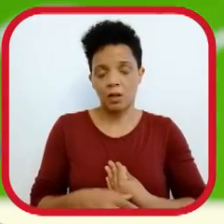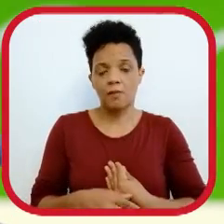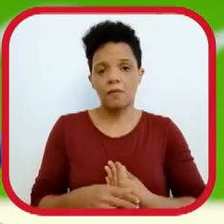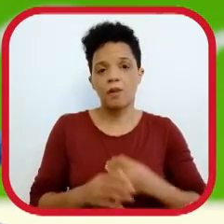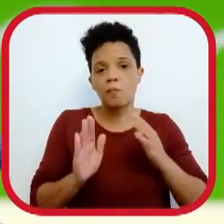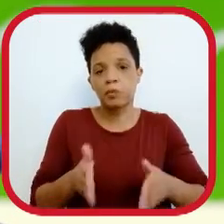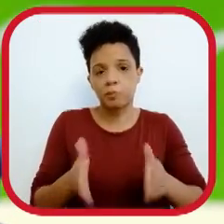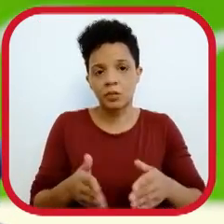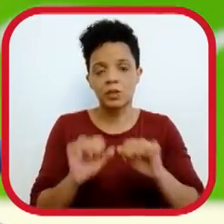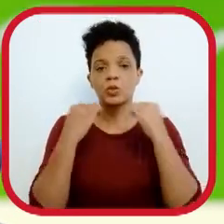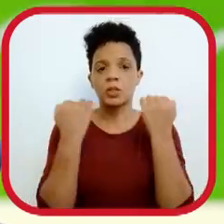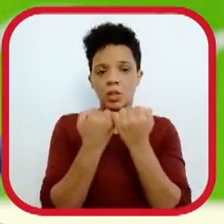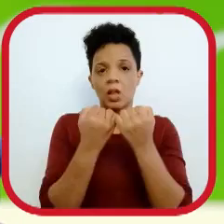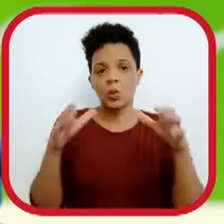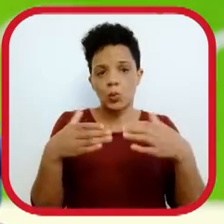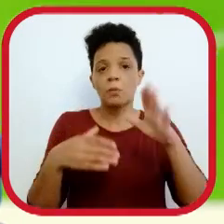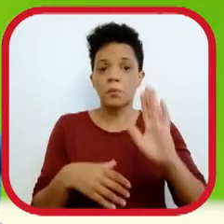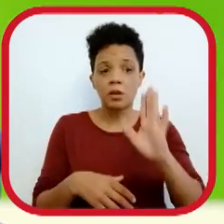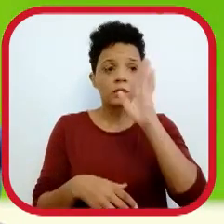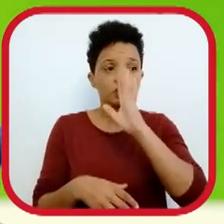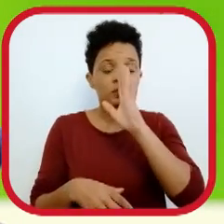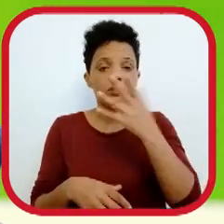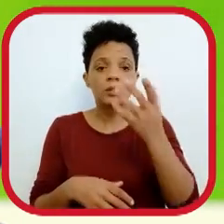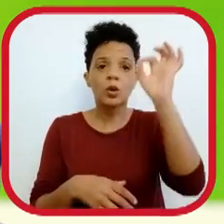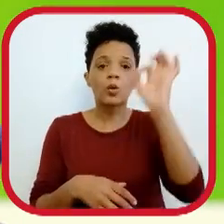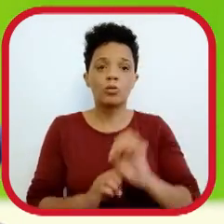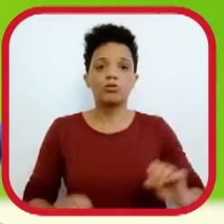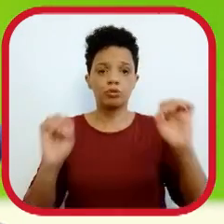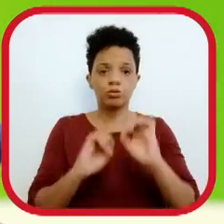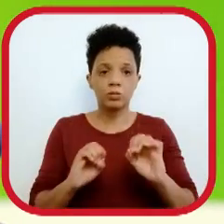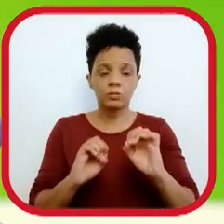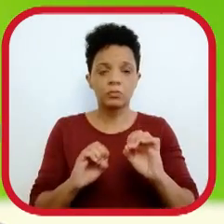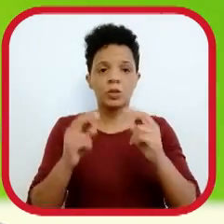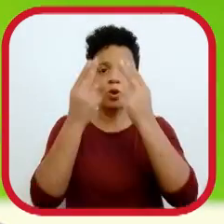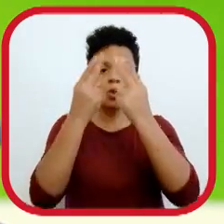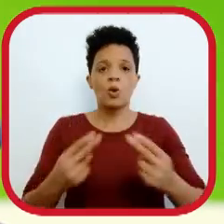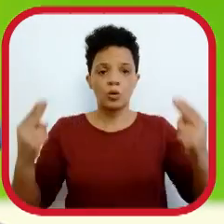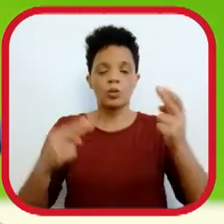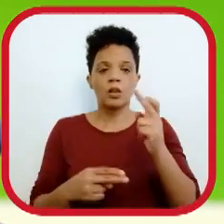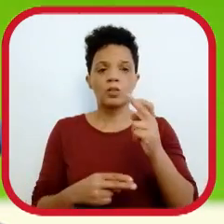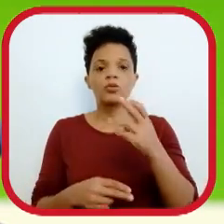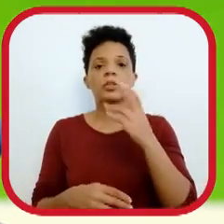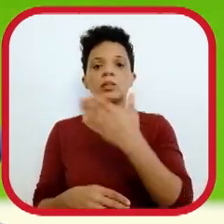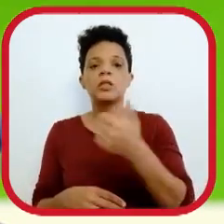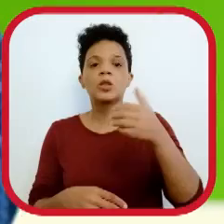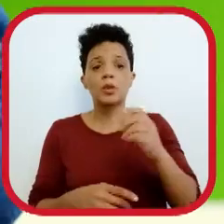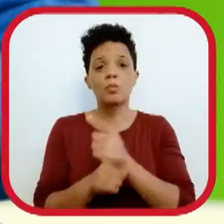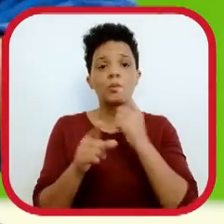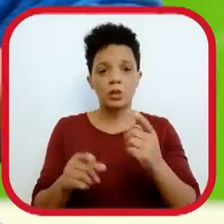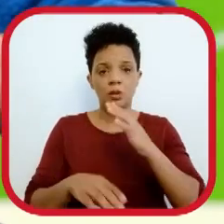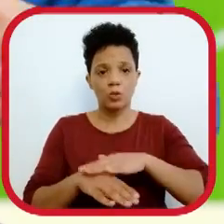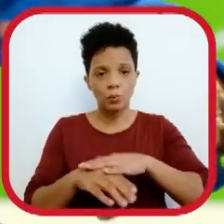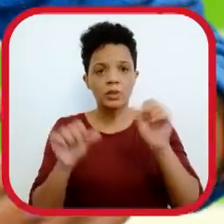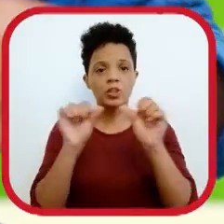gostava que não as tivéssemos, também me associo a esse grupo, mas se não tivéssemos cotas, e segundo a ONU, demoraríamos 150 anos,